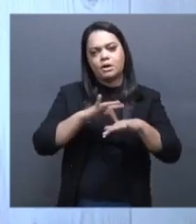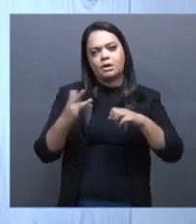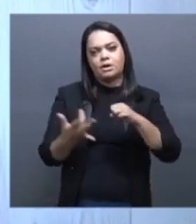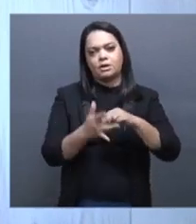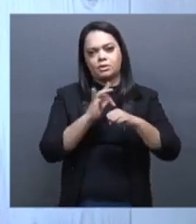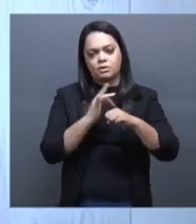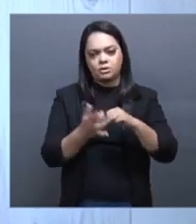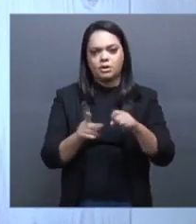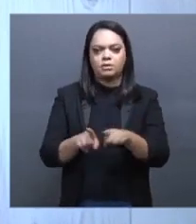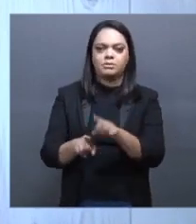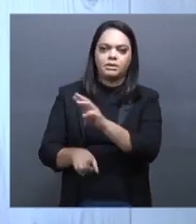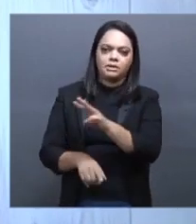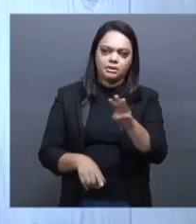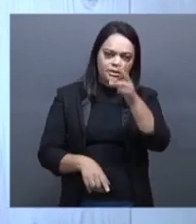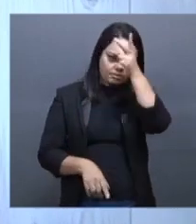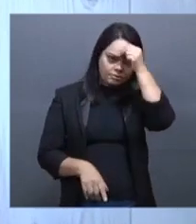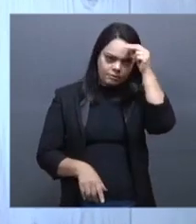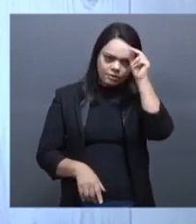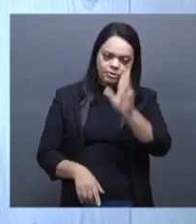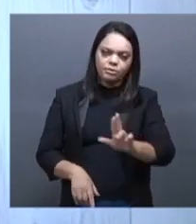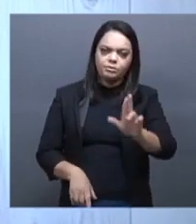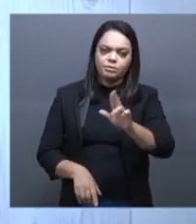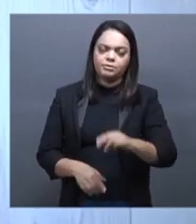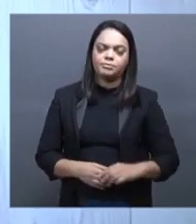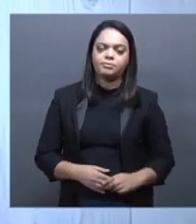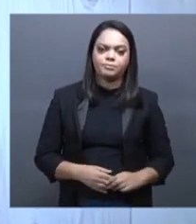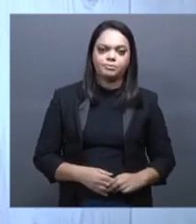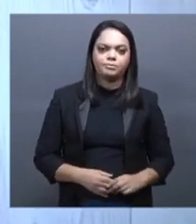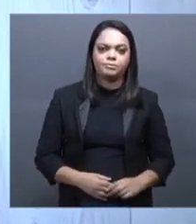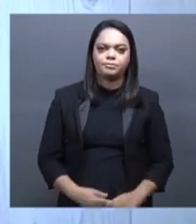site da Prefeitura de Uberlândia.